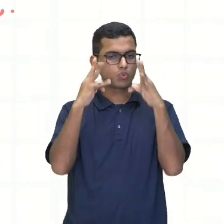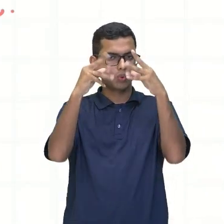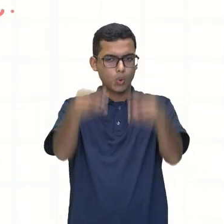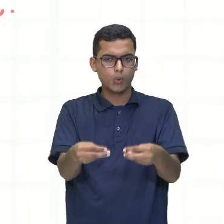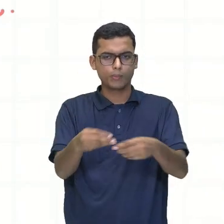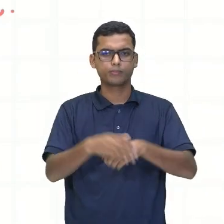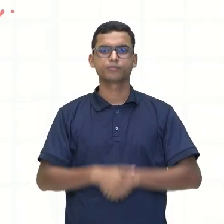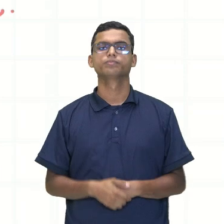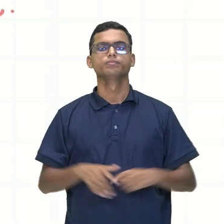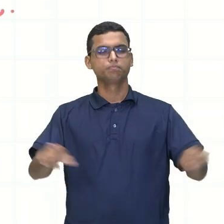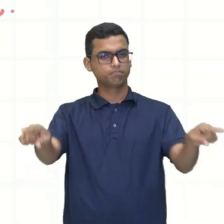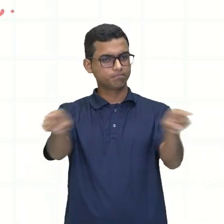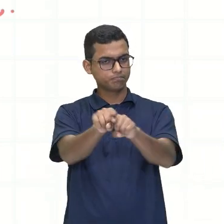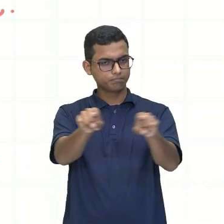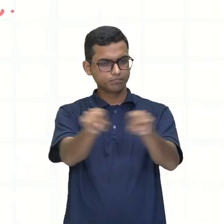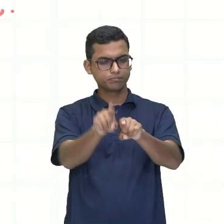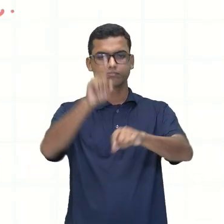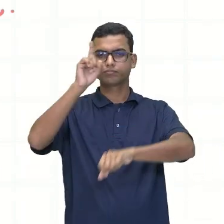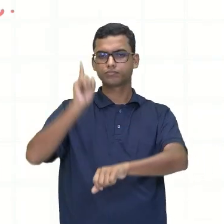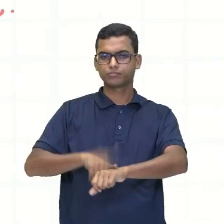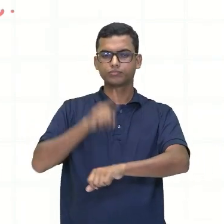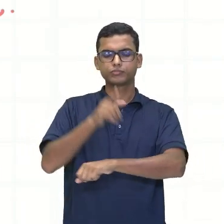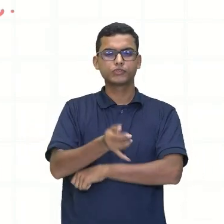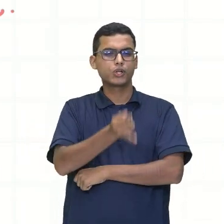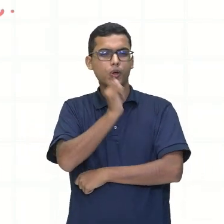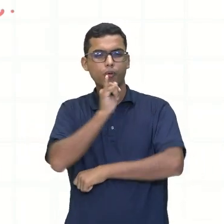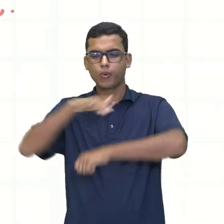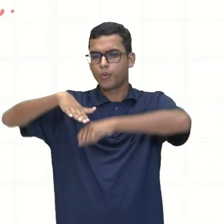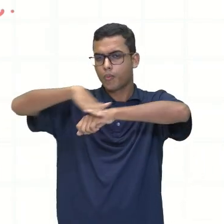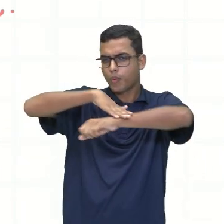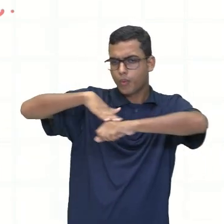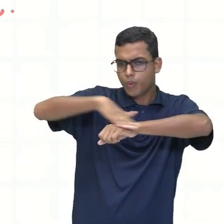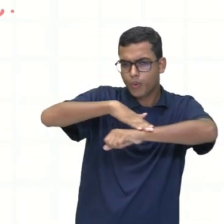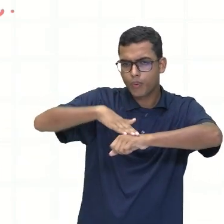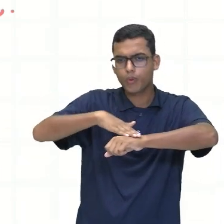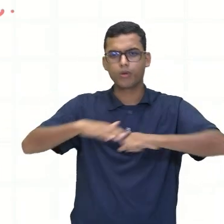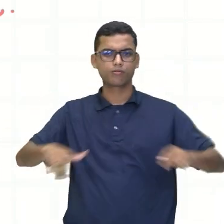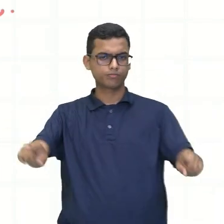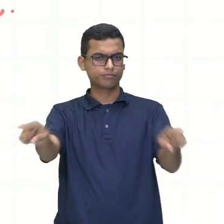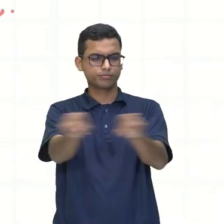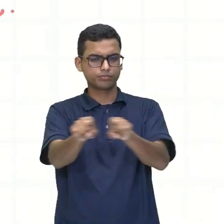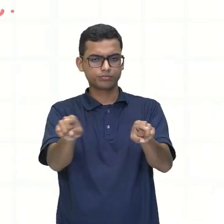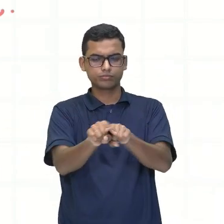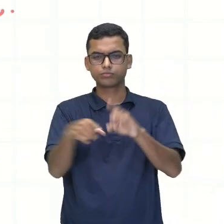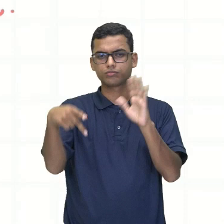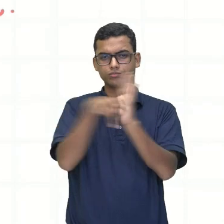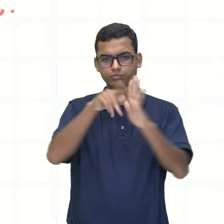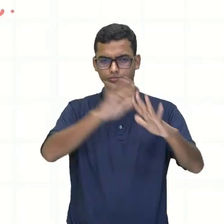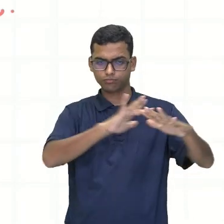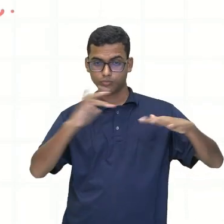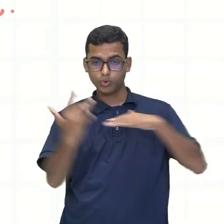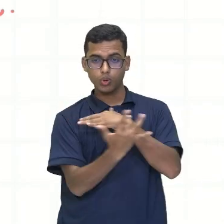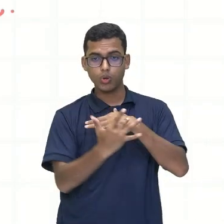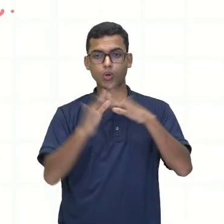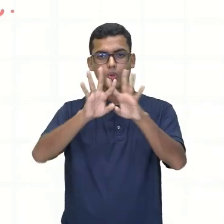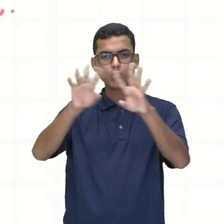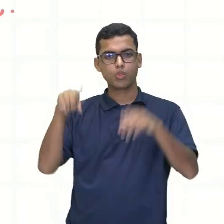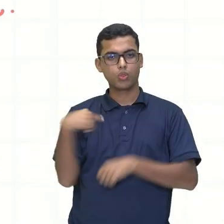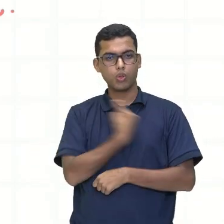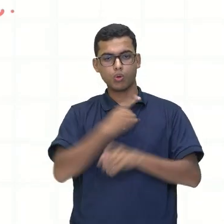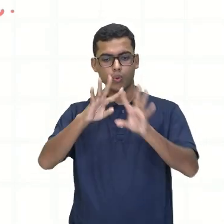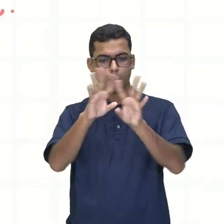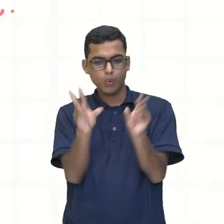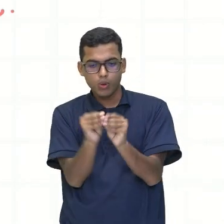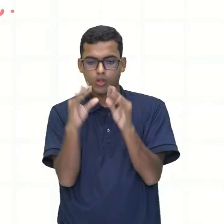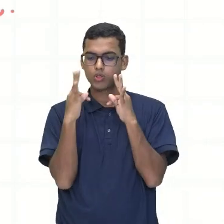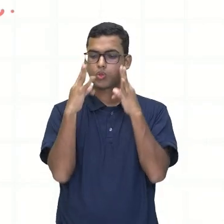inclusive quando a gente está conversando nas redes sociais, a gente abrevia tudo, já